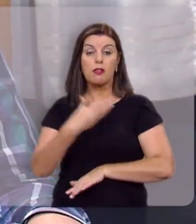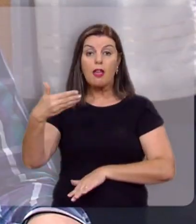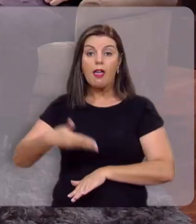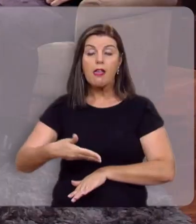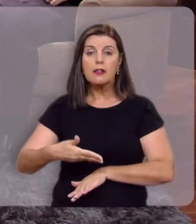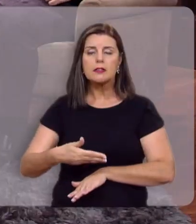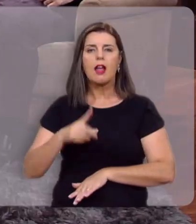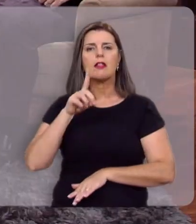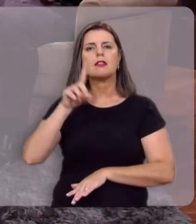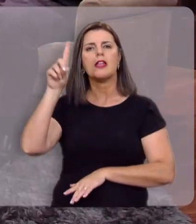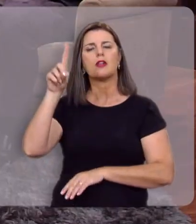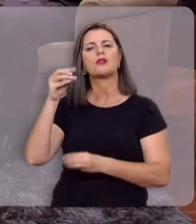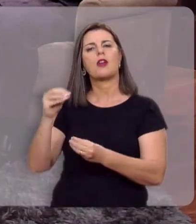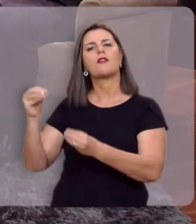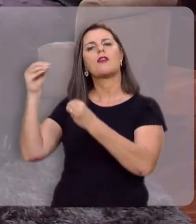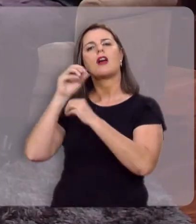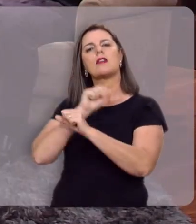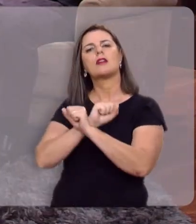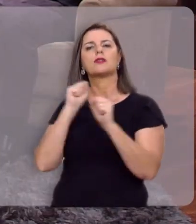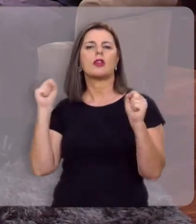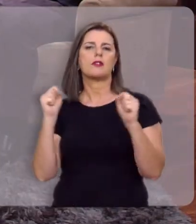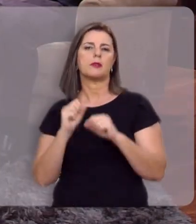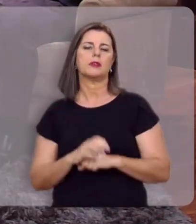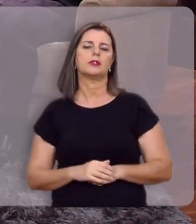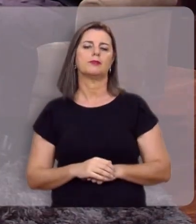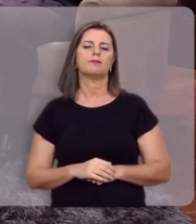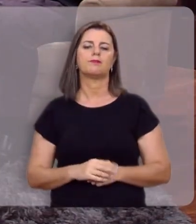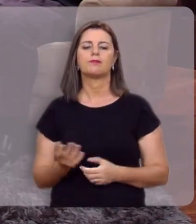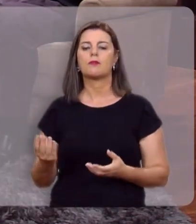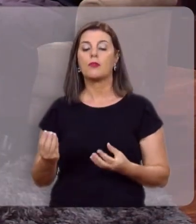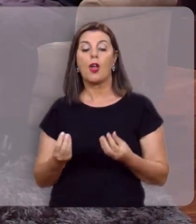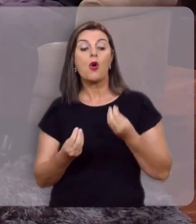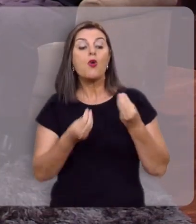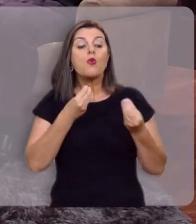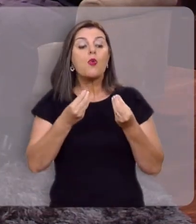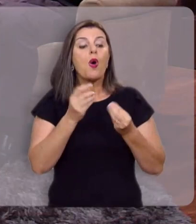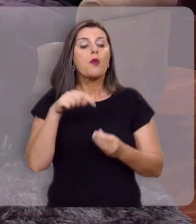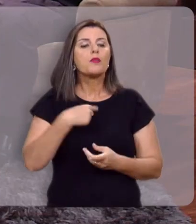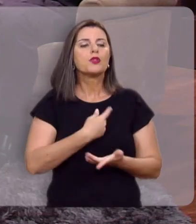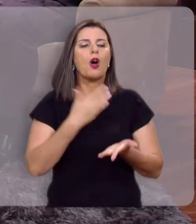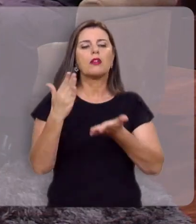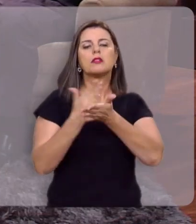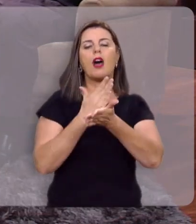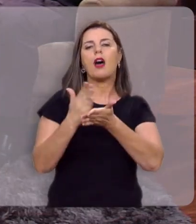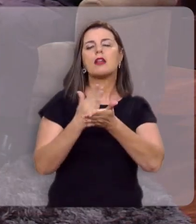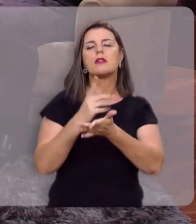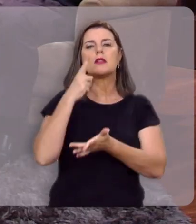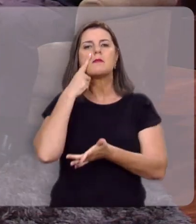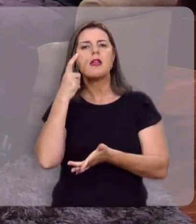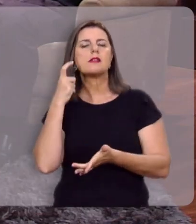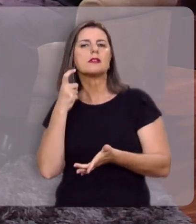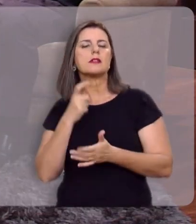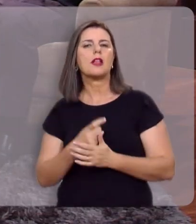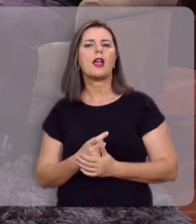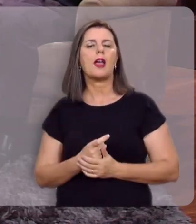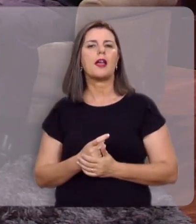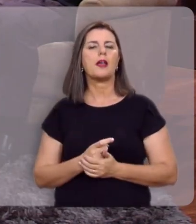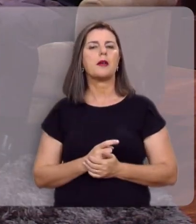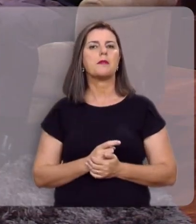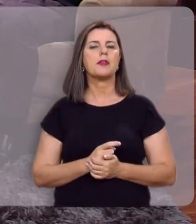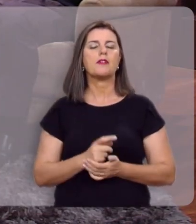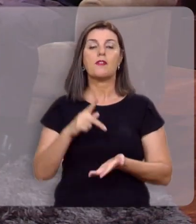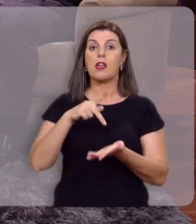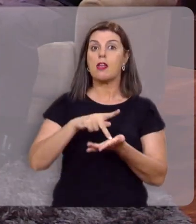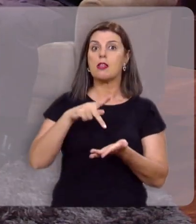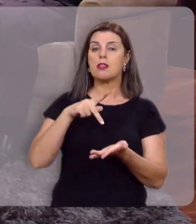nesta vida, Deus há de nos dar os livramentos. E como nós muitas vezes nos percebemos, né, reverendo Roster,